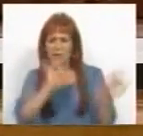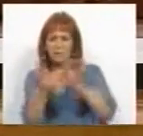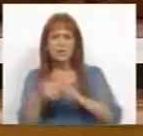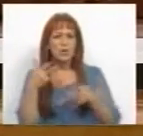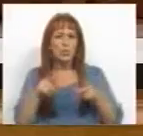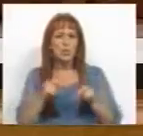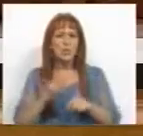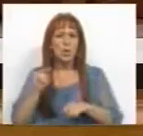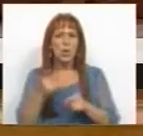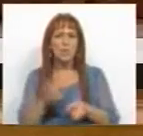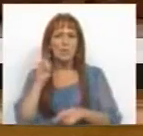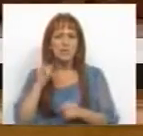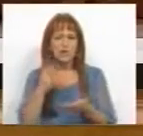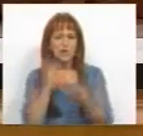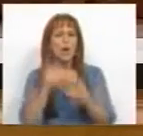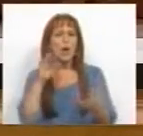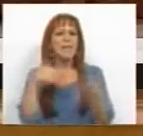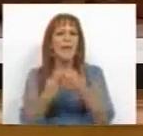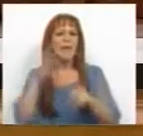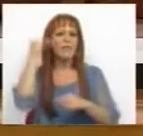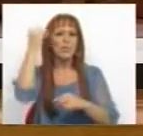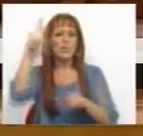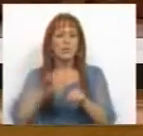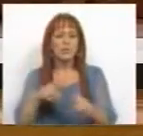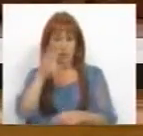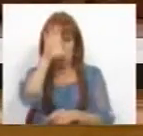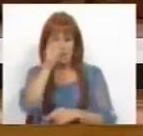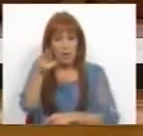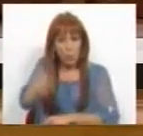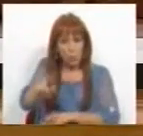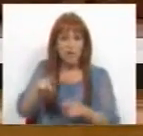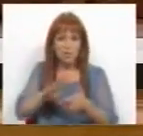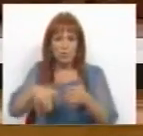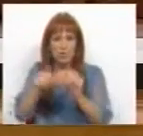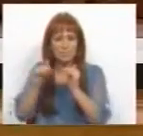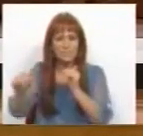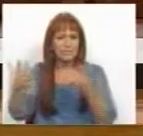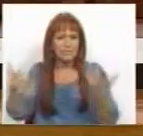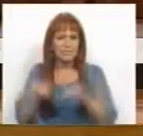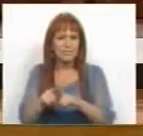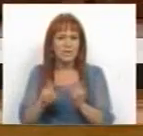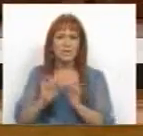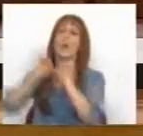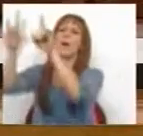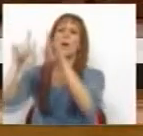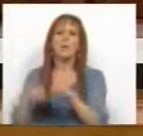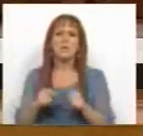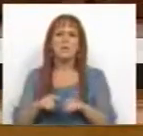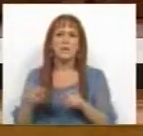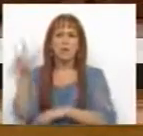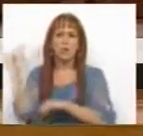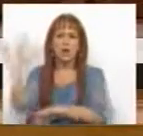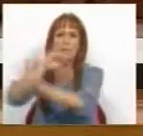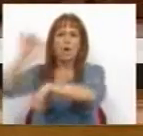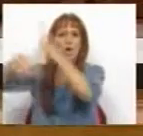no método que seria importante que fizesse escola para o futuro. Se com o Governo anterior o Programa de Estabilidade era remetido para a União Europeia e